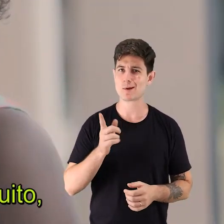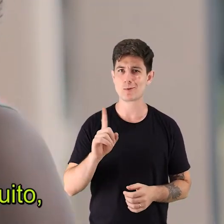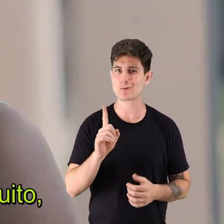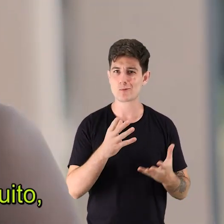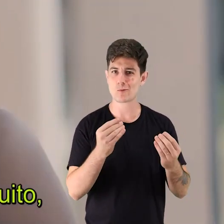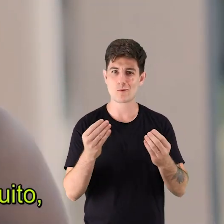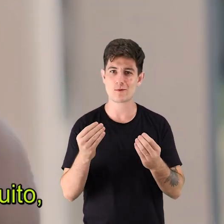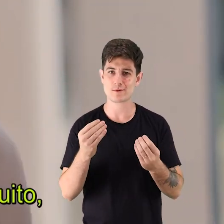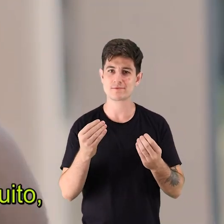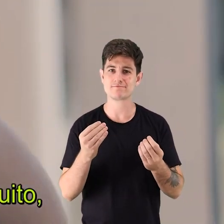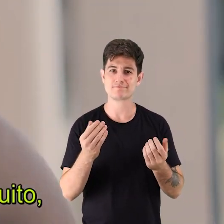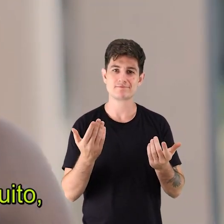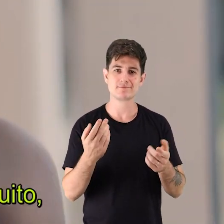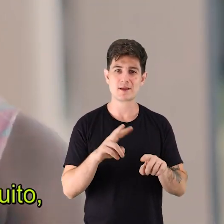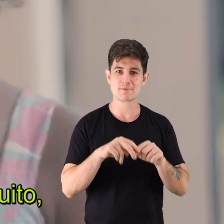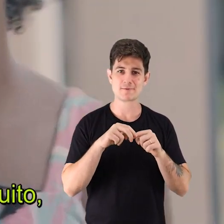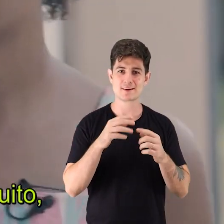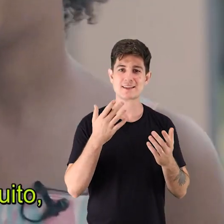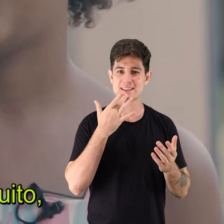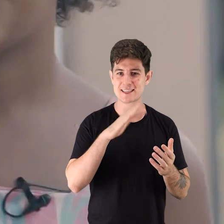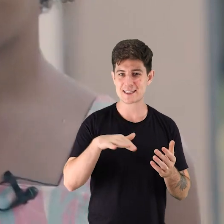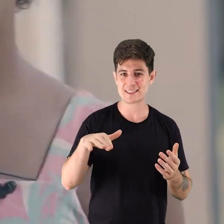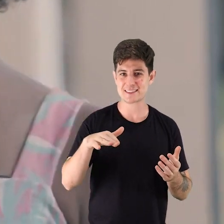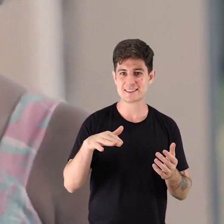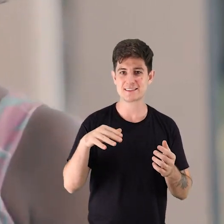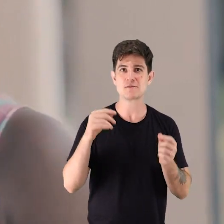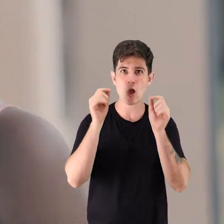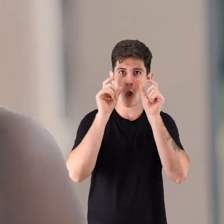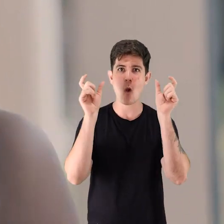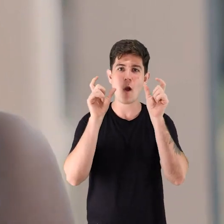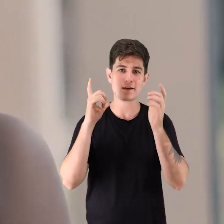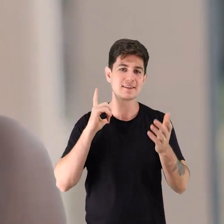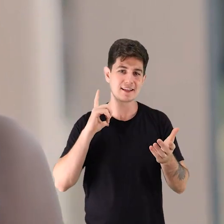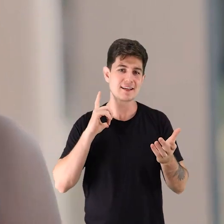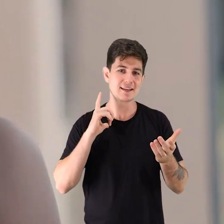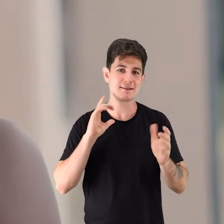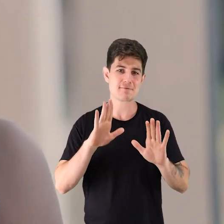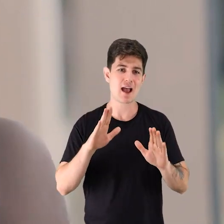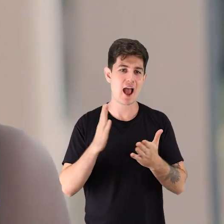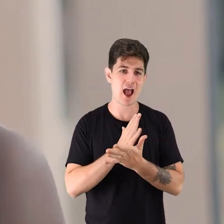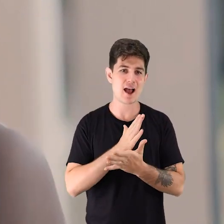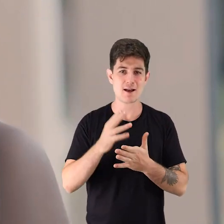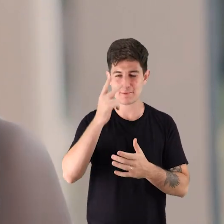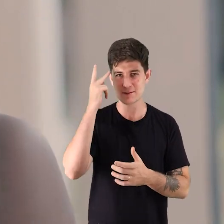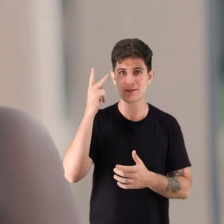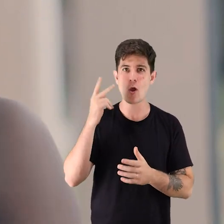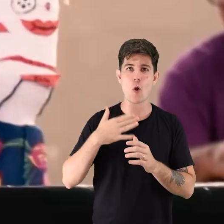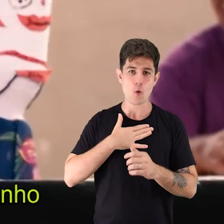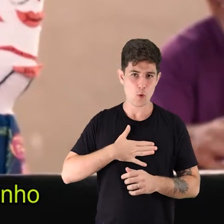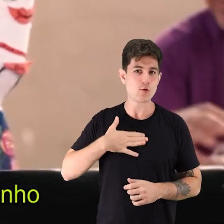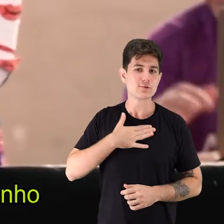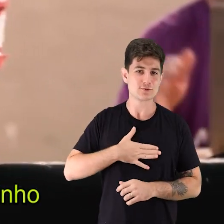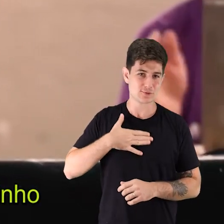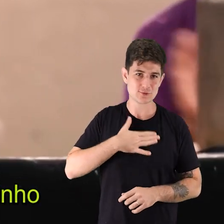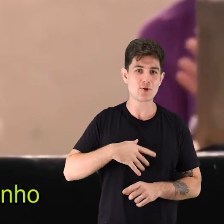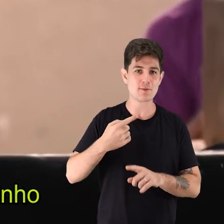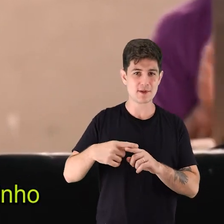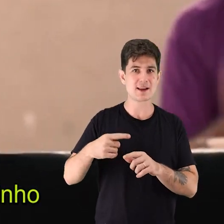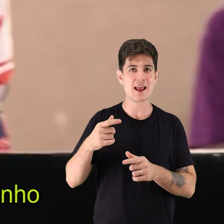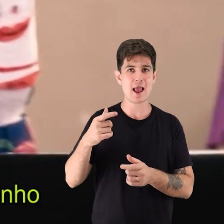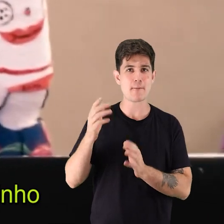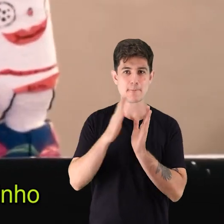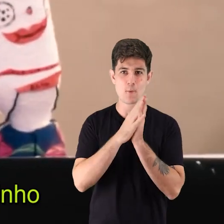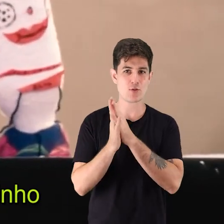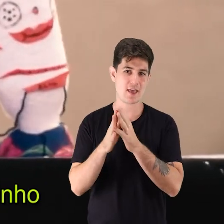Alguns que não gostou muito, né? Por causa que eu fiz o olho muito grande. Mas teve gente que